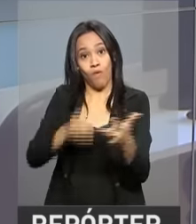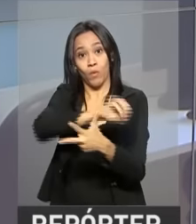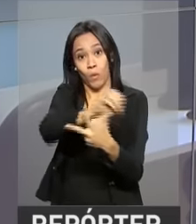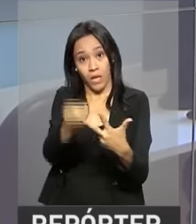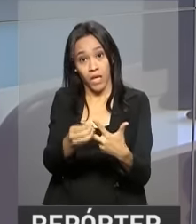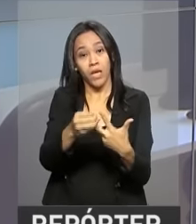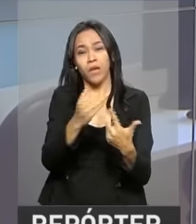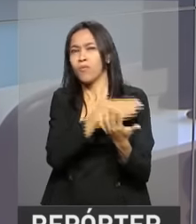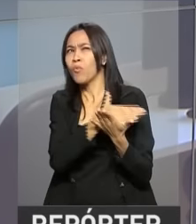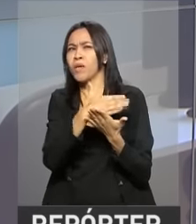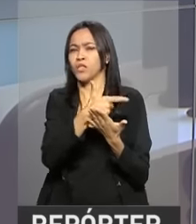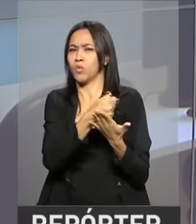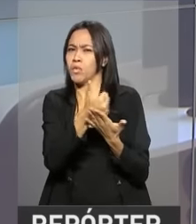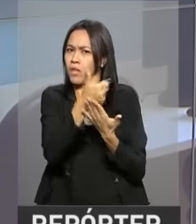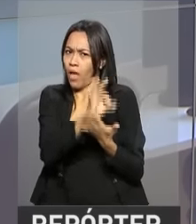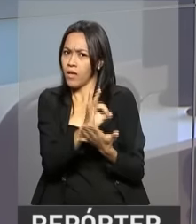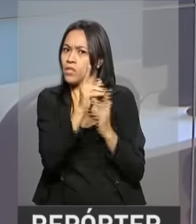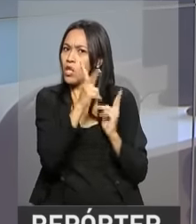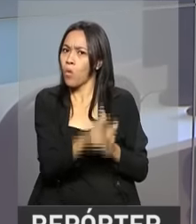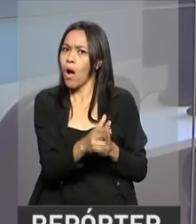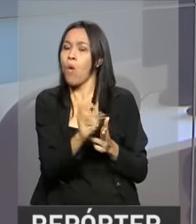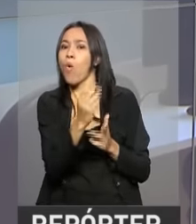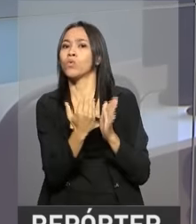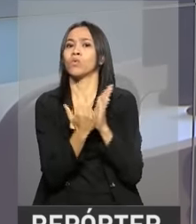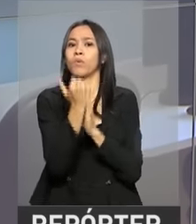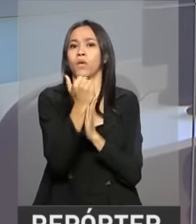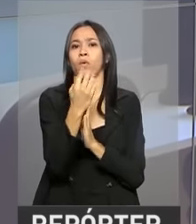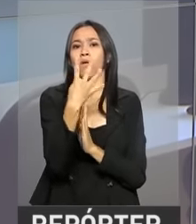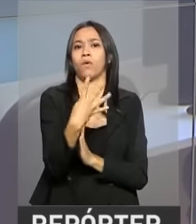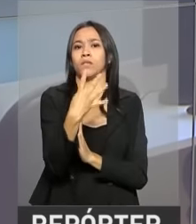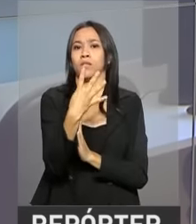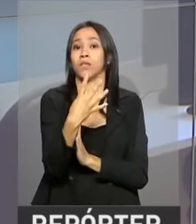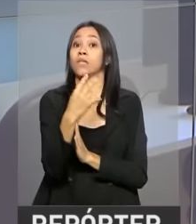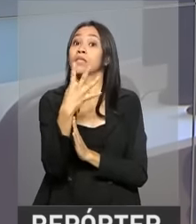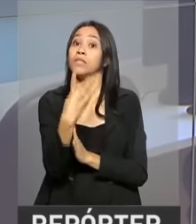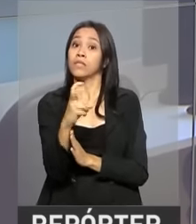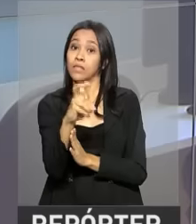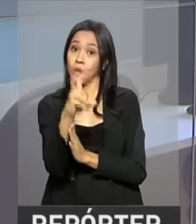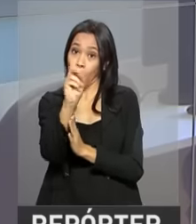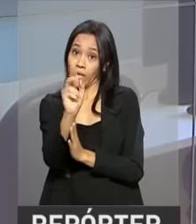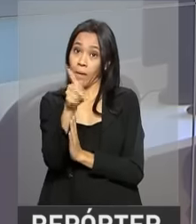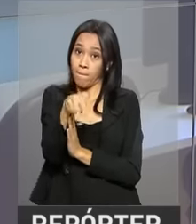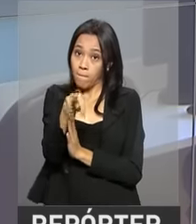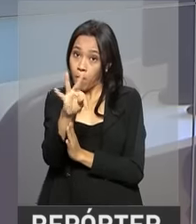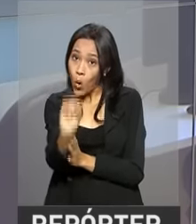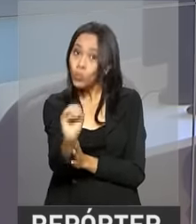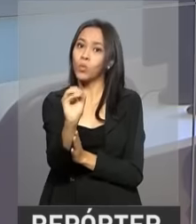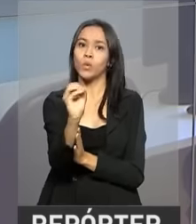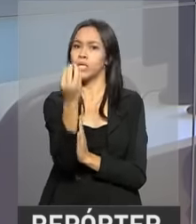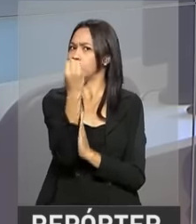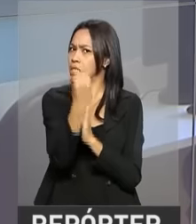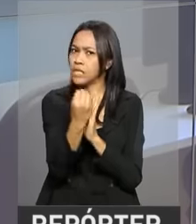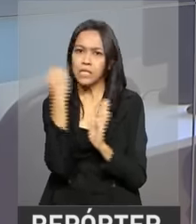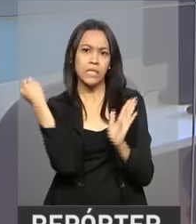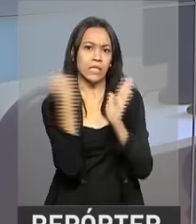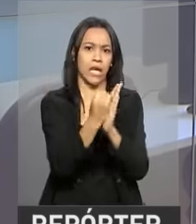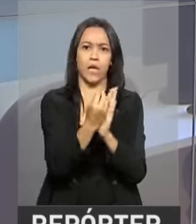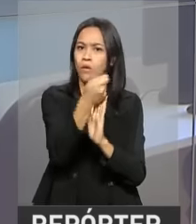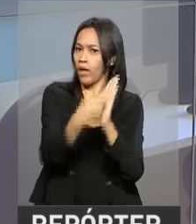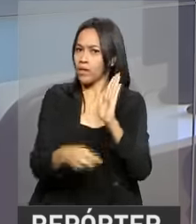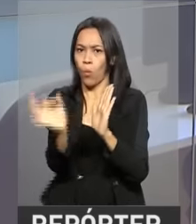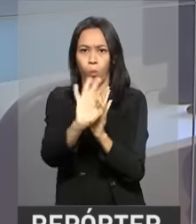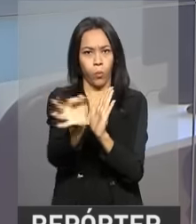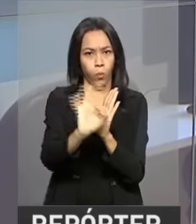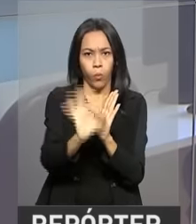de 2010 com nota igual ou superior a 150 Pontos e não ter zerado a redação para